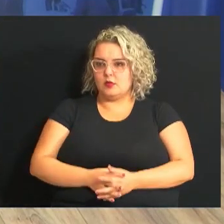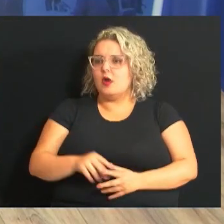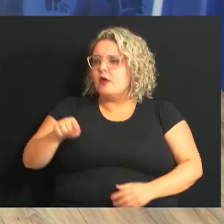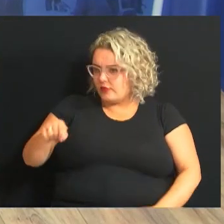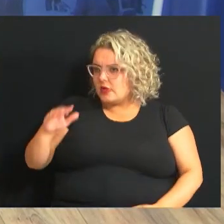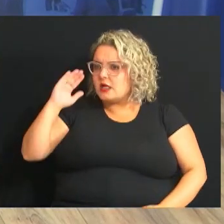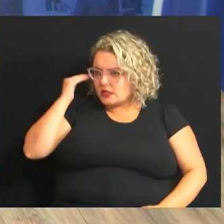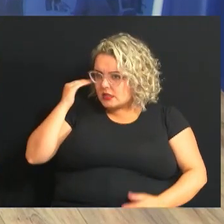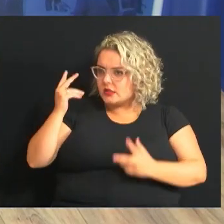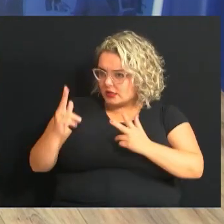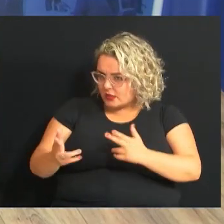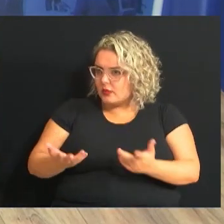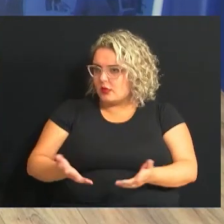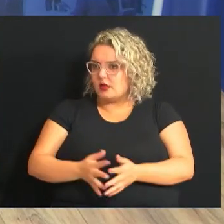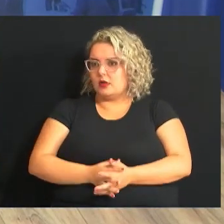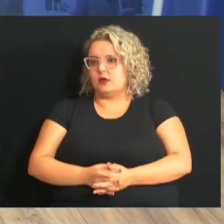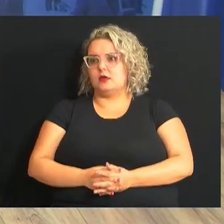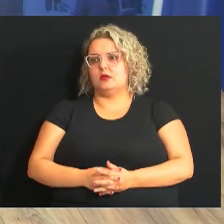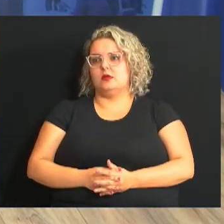também?